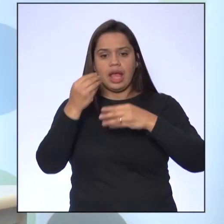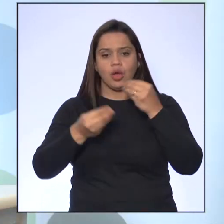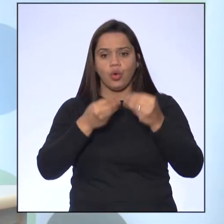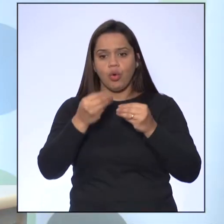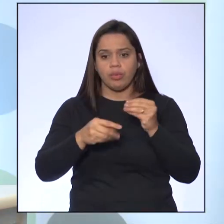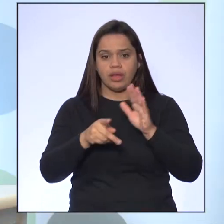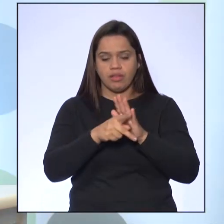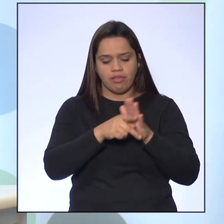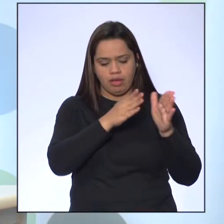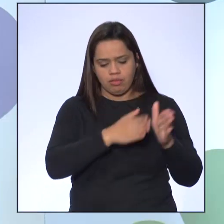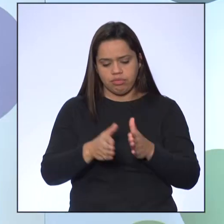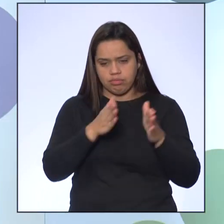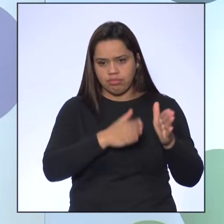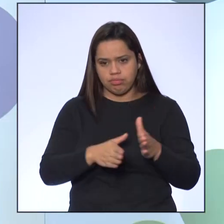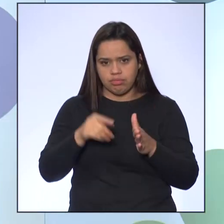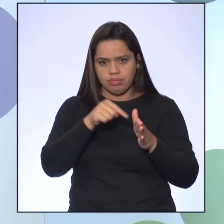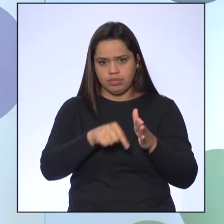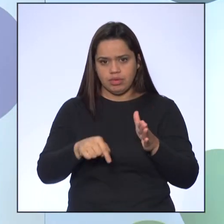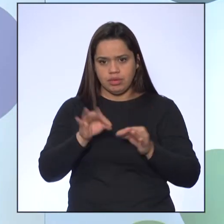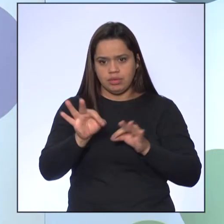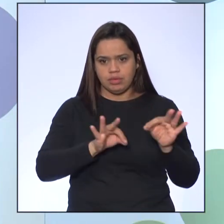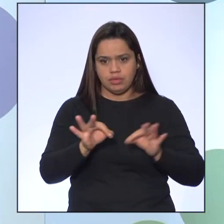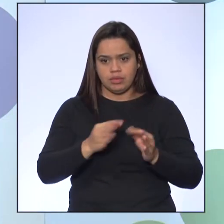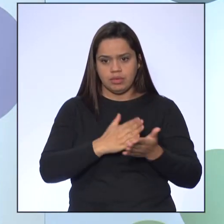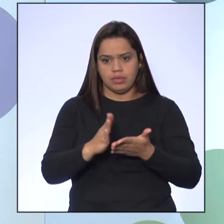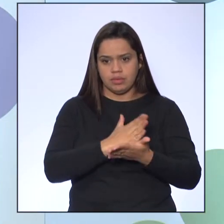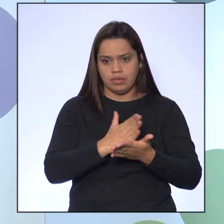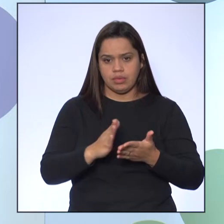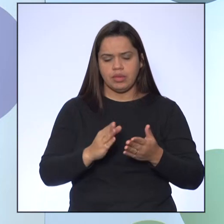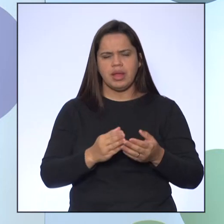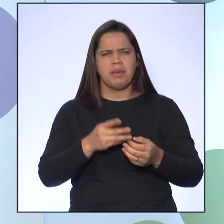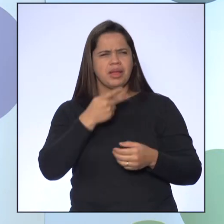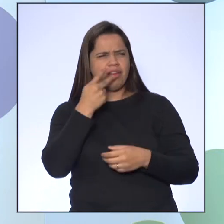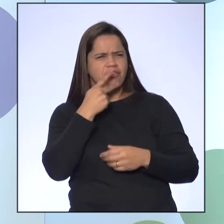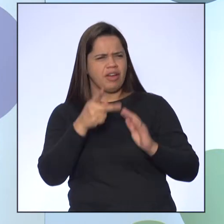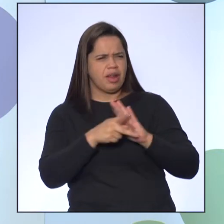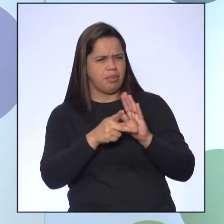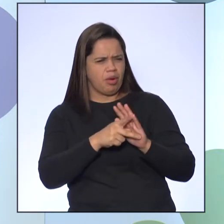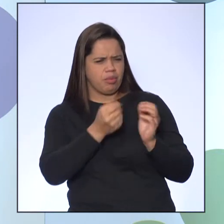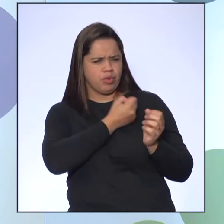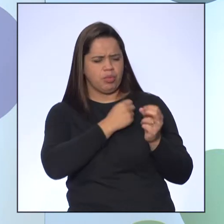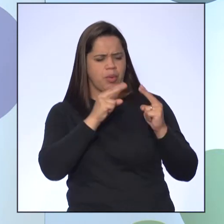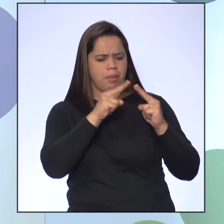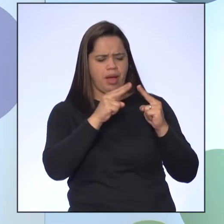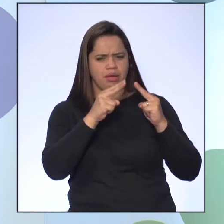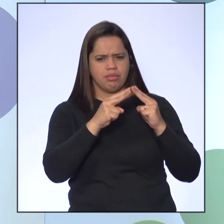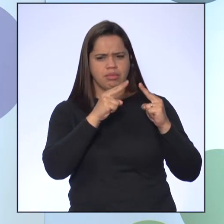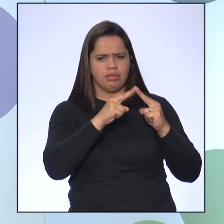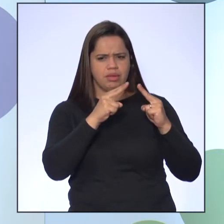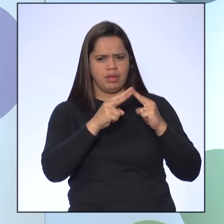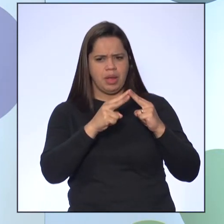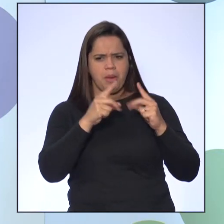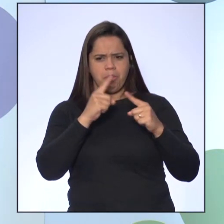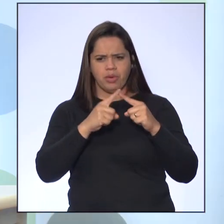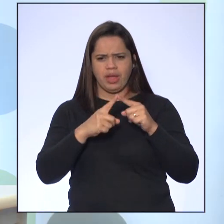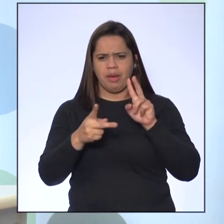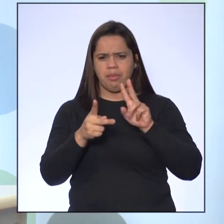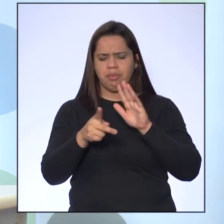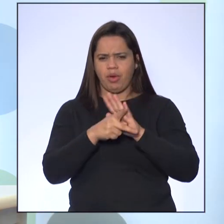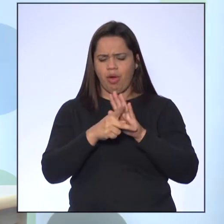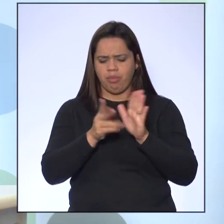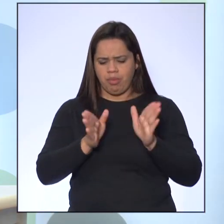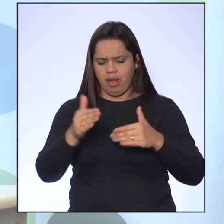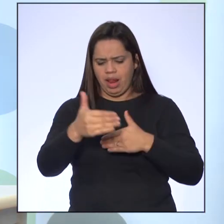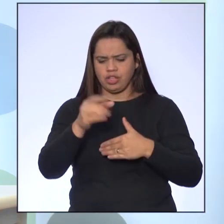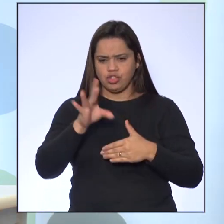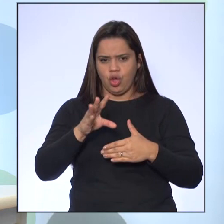faz o contexto. Ô, Jonas, deixa eu só entender. Ele fala essa questão de par e ímpar porque as embalagens só comportam 2 bombons. Mais ou menos